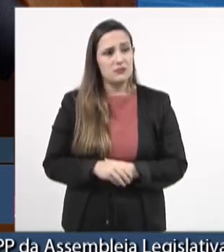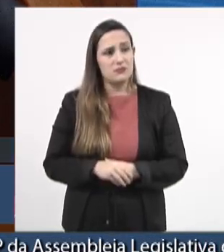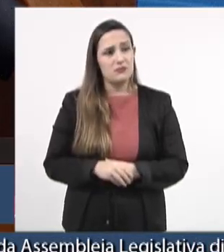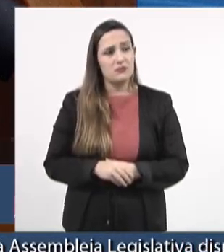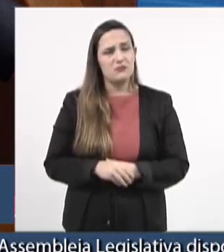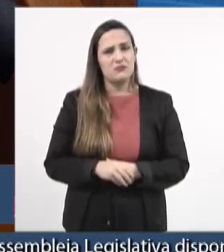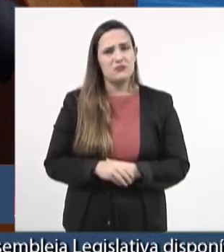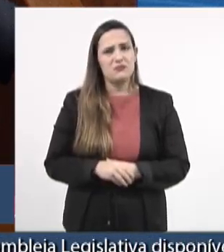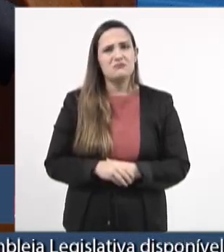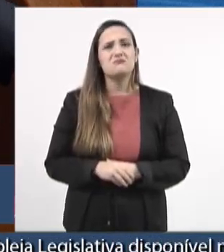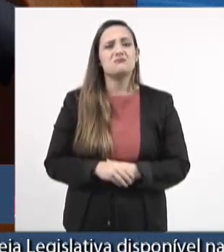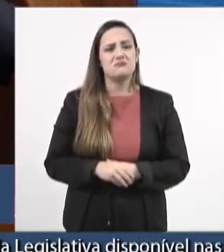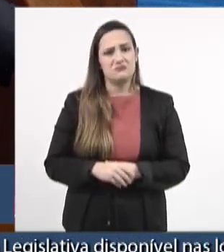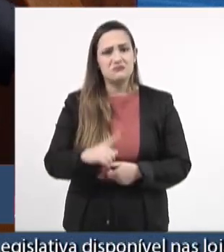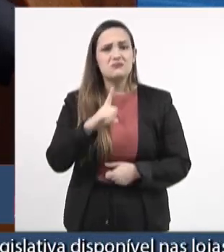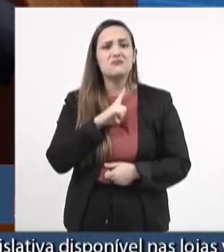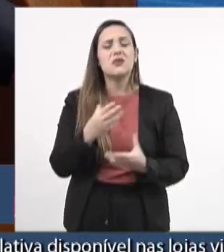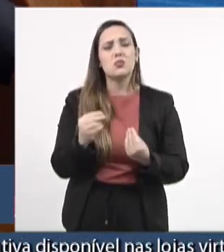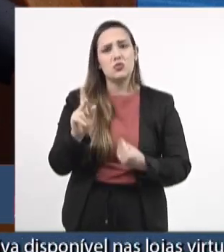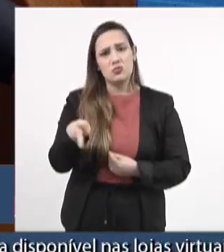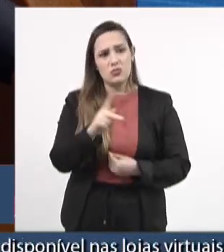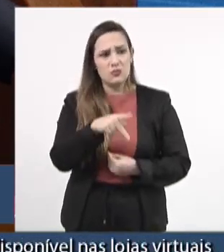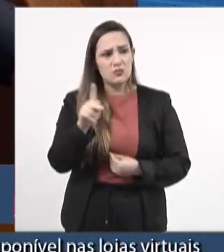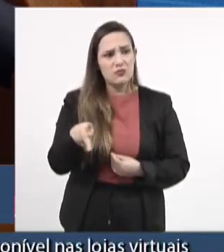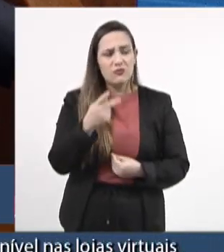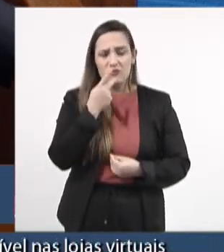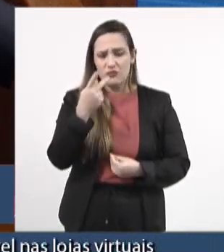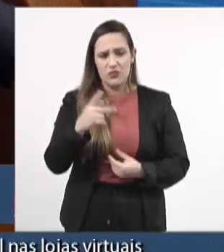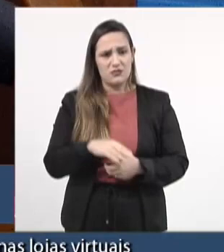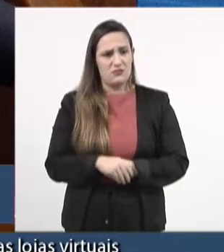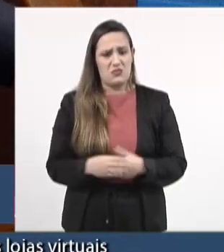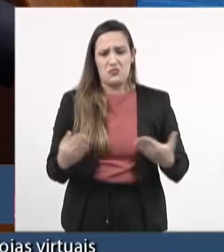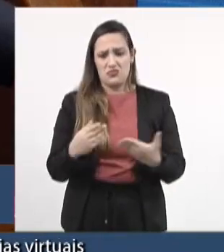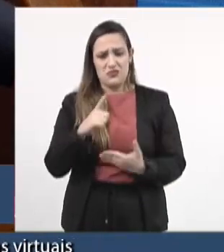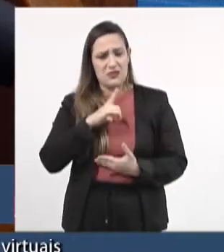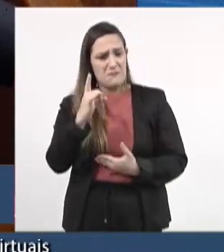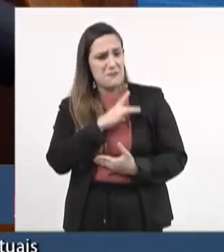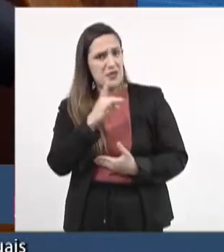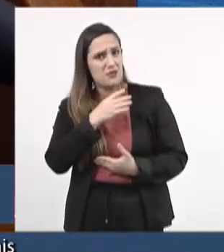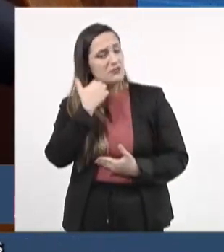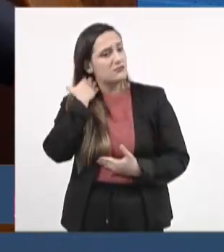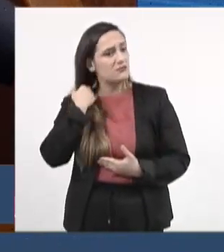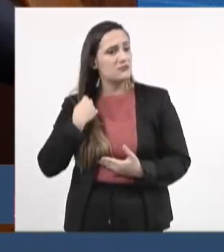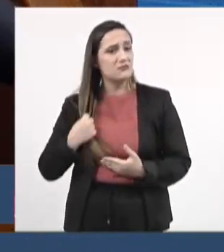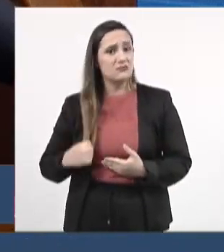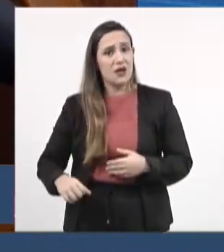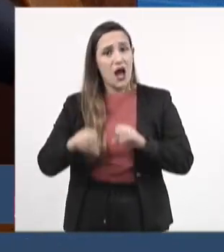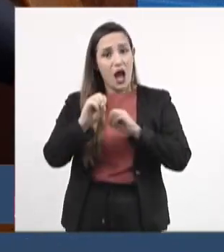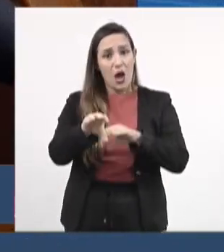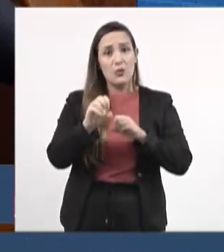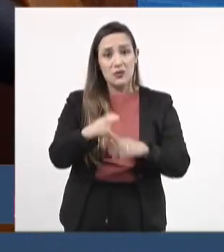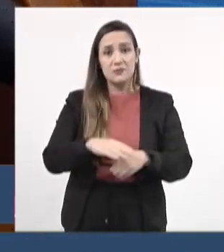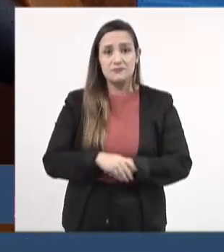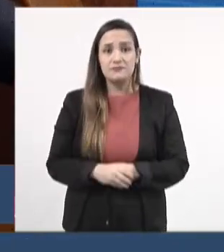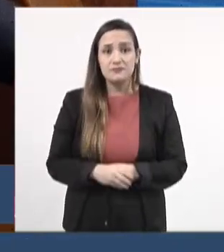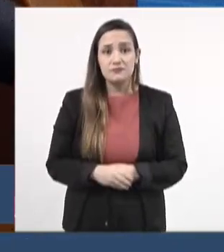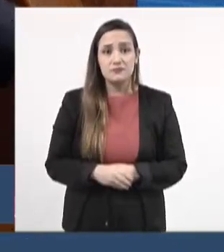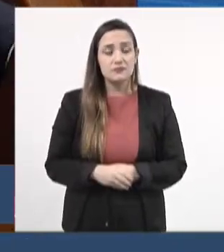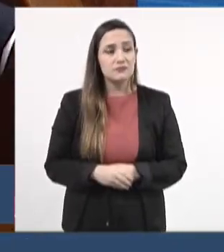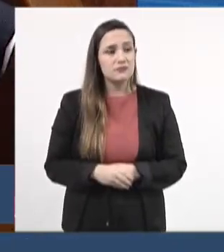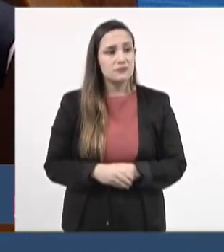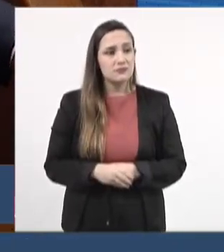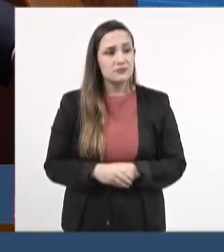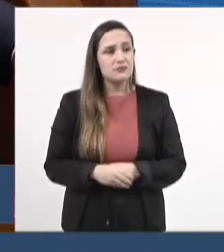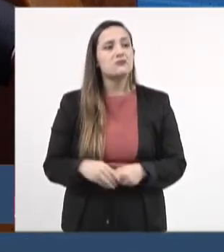tenho escutado de muitos professores que eles hoje estão com medo, Zeca, de dar aula, porque estão